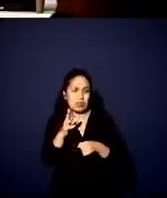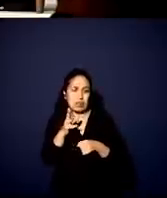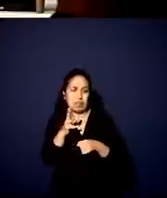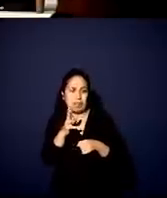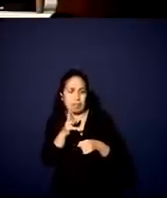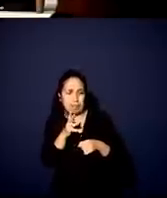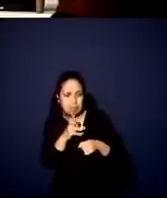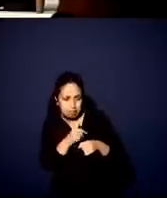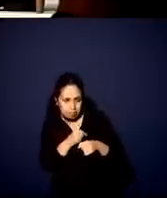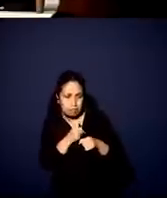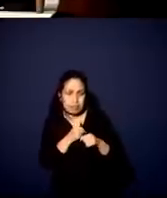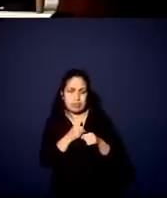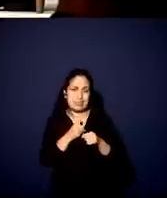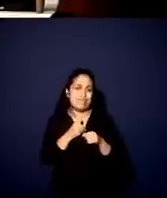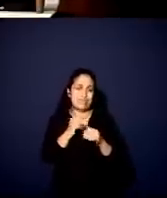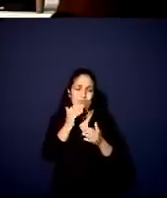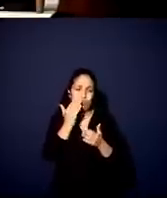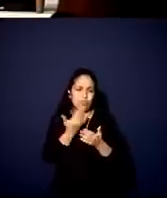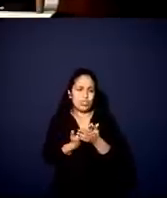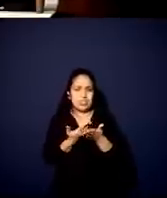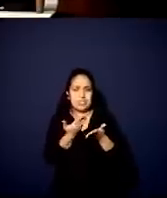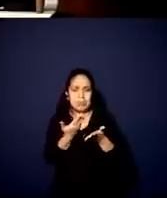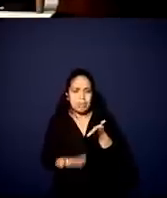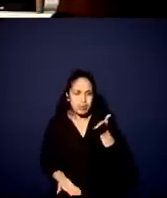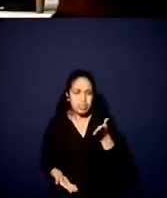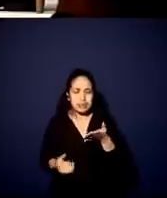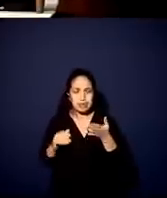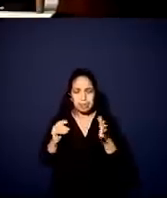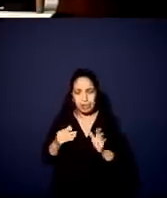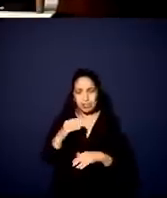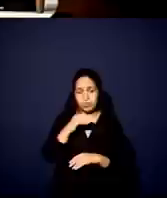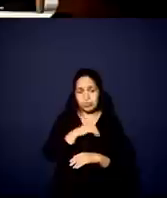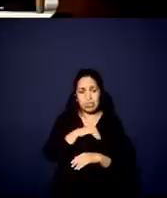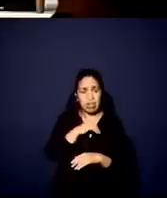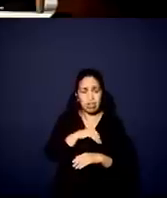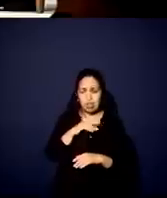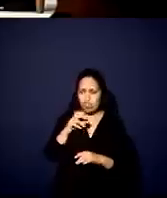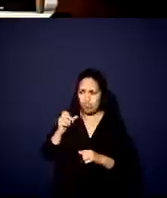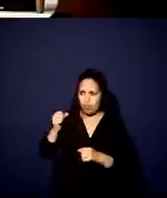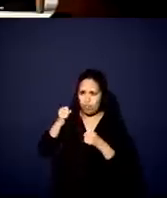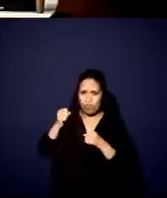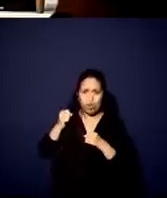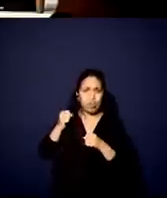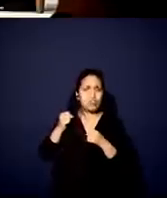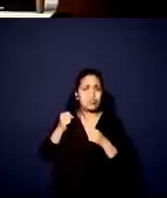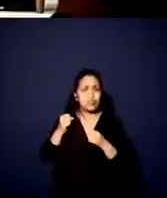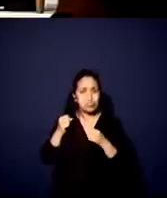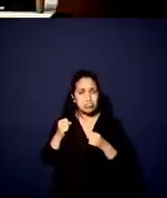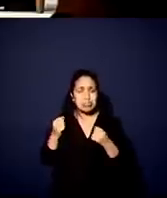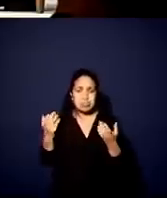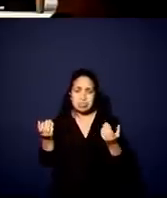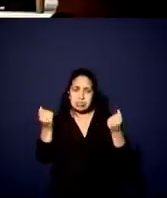formal queda das confianças no entanto a massa de salário ainda muito forte é o que pode explicar ainda um consumo